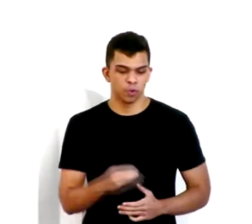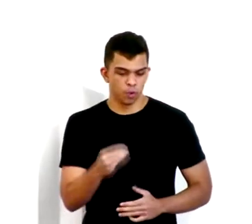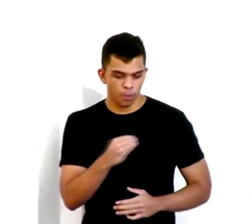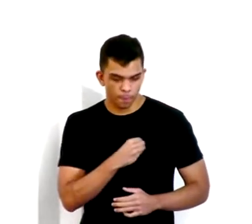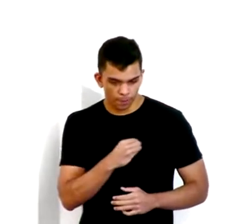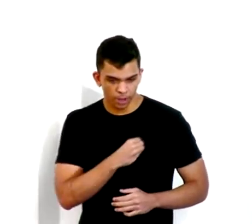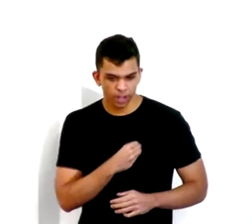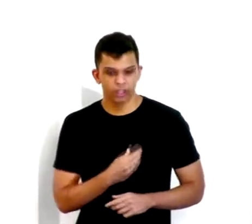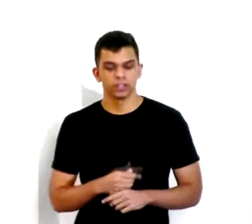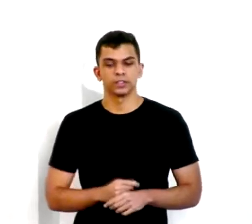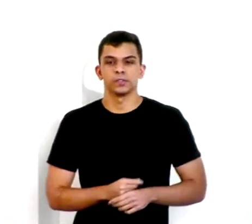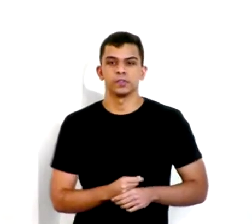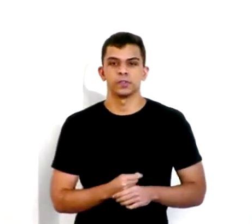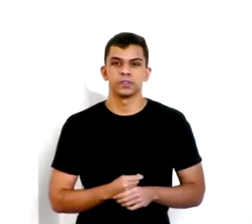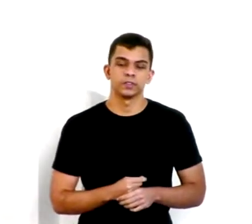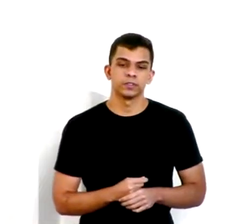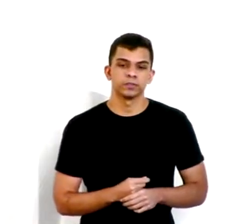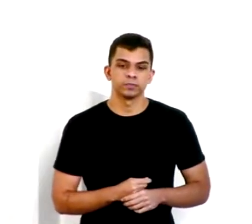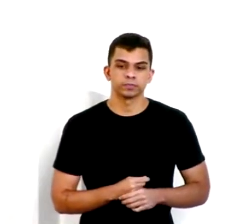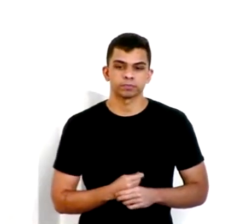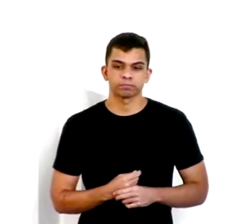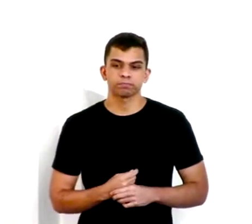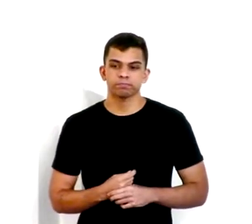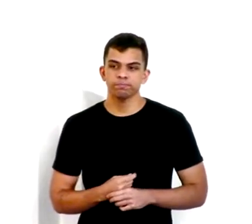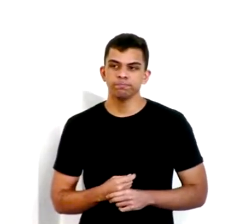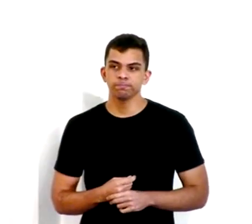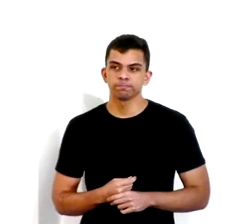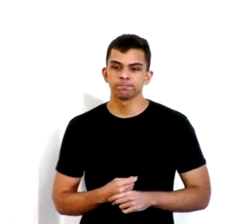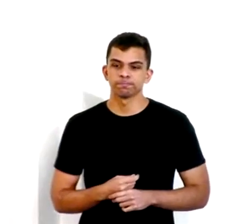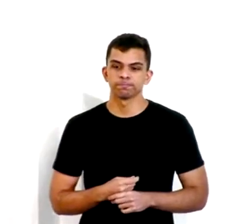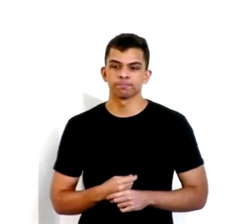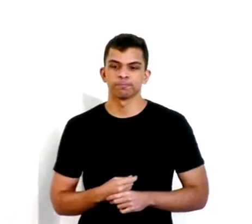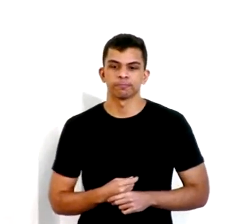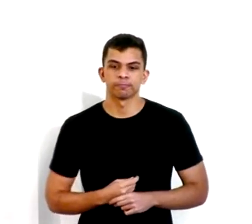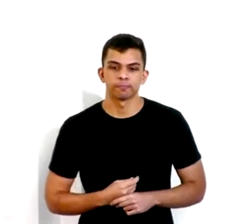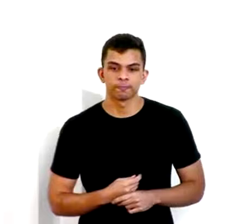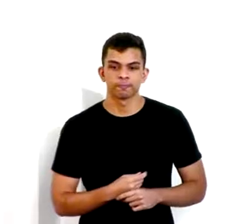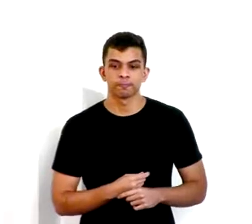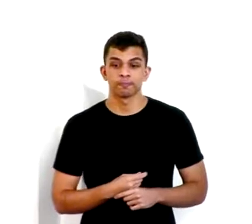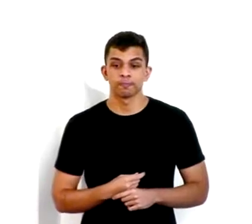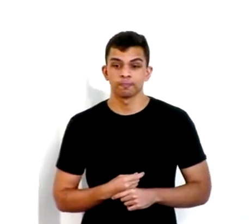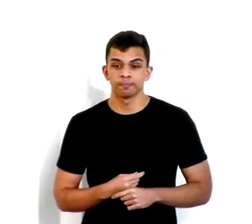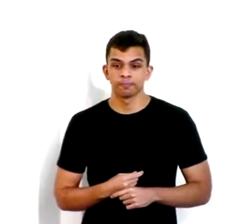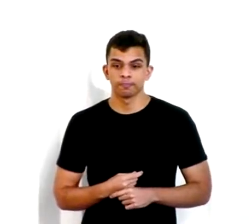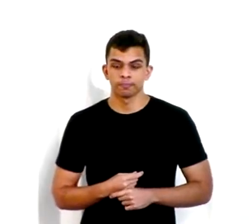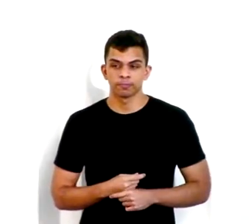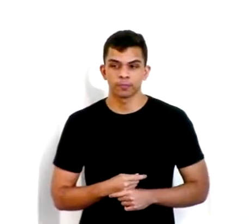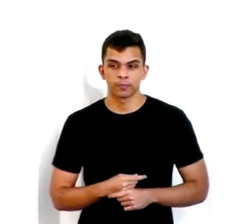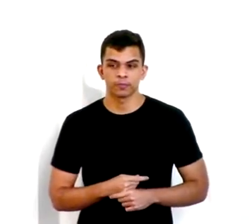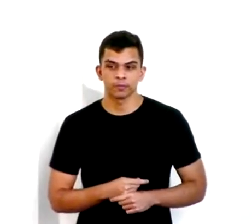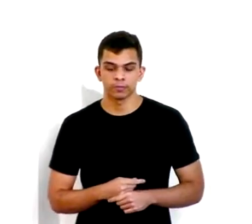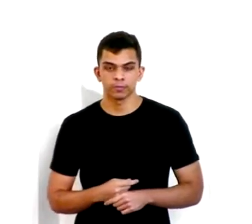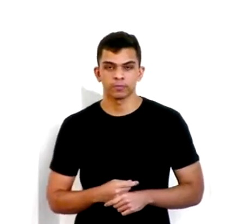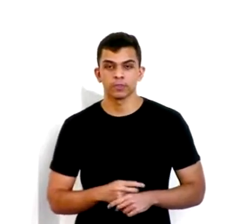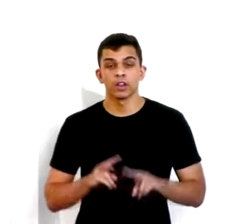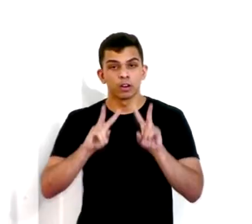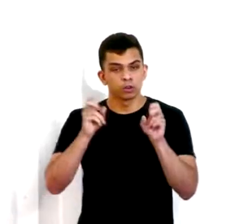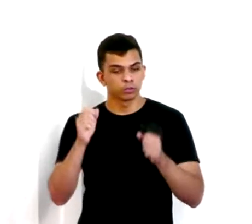foi gradativamente mitigado, atacado, desconstruído,